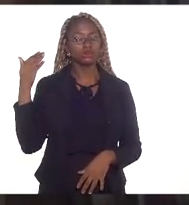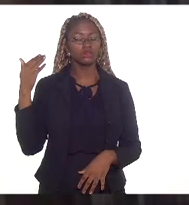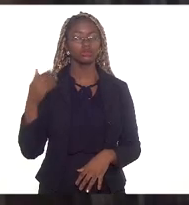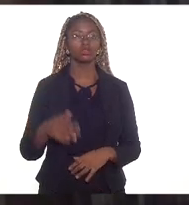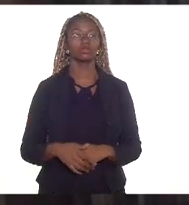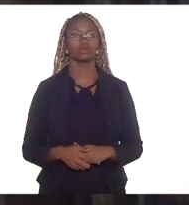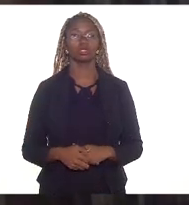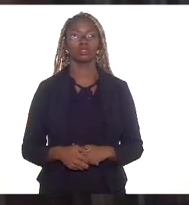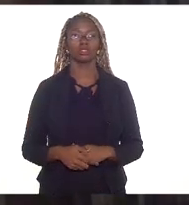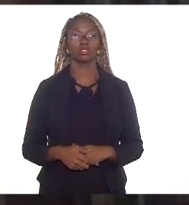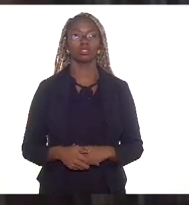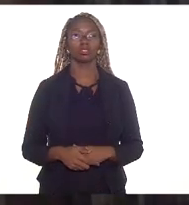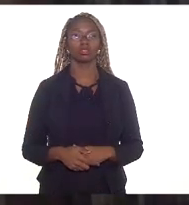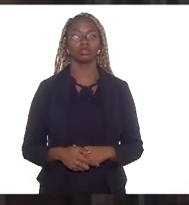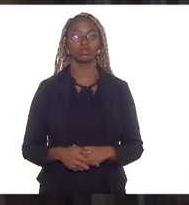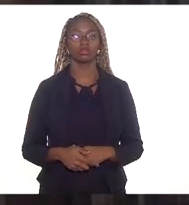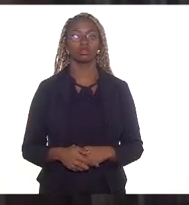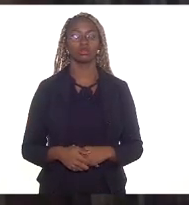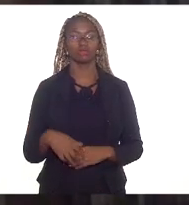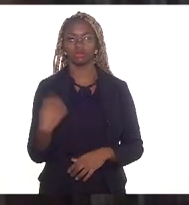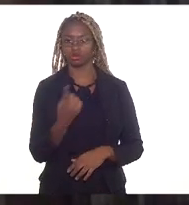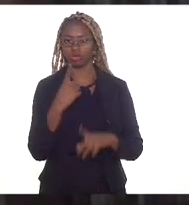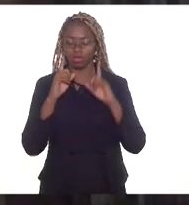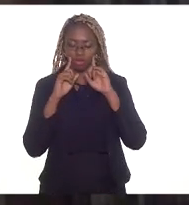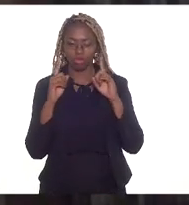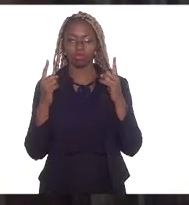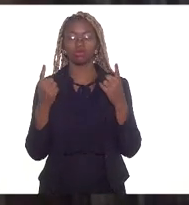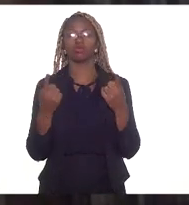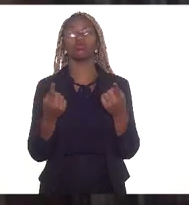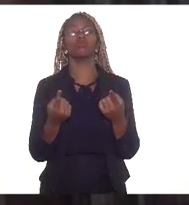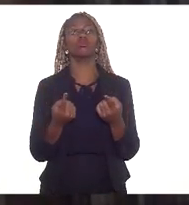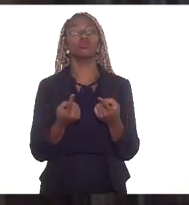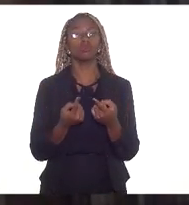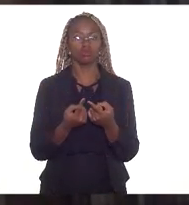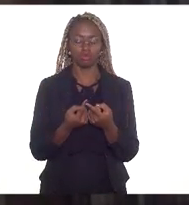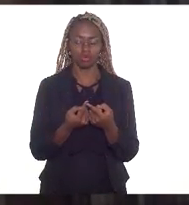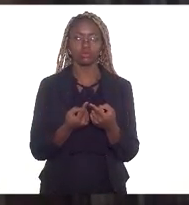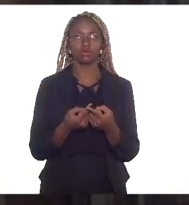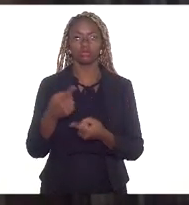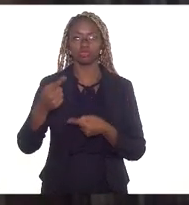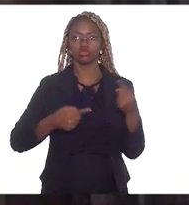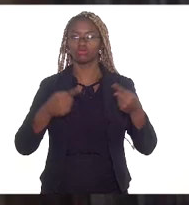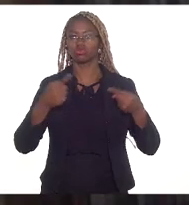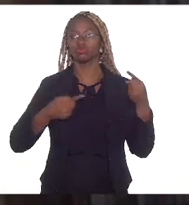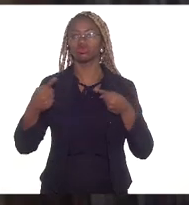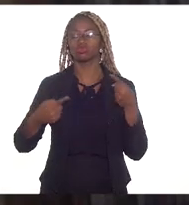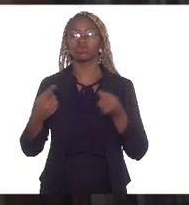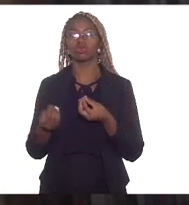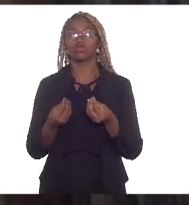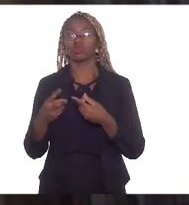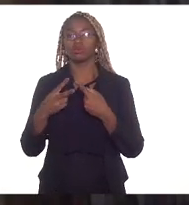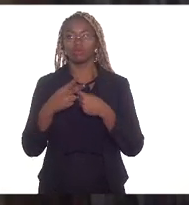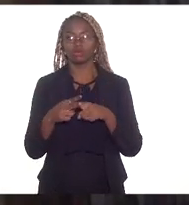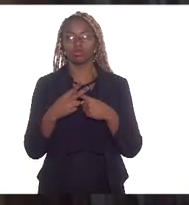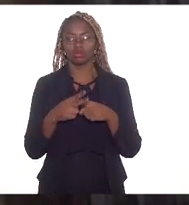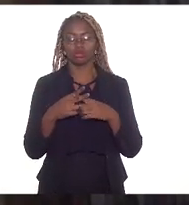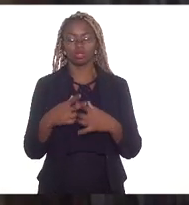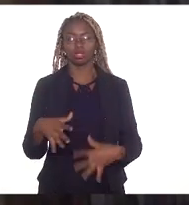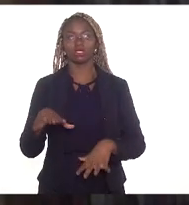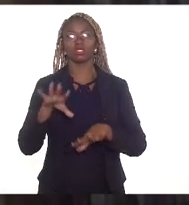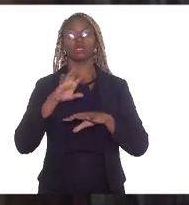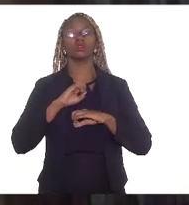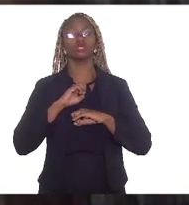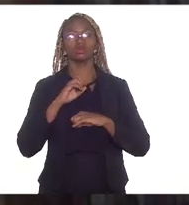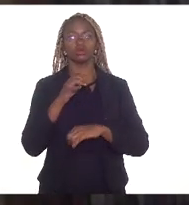de Líderes, nós nos reunimos exatamente para discutir a forma de manutenção ou adesão do Rio nesses